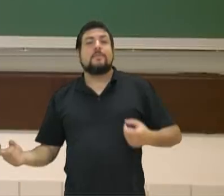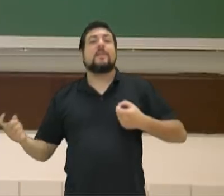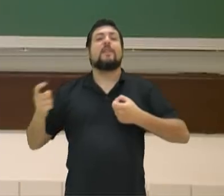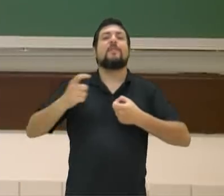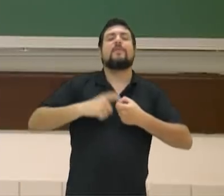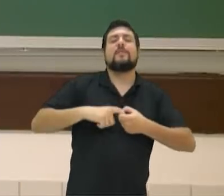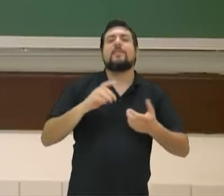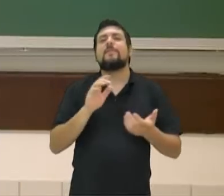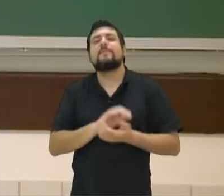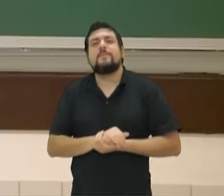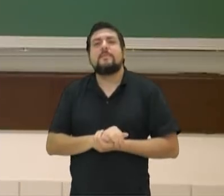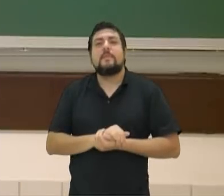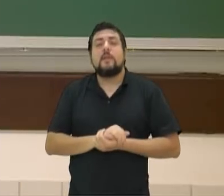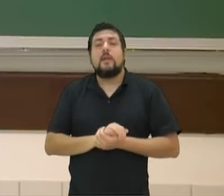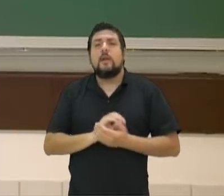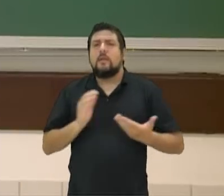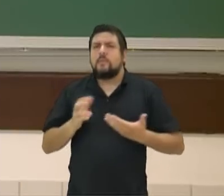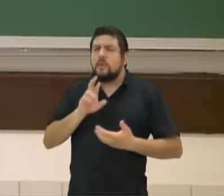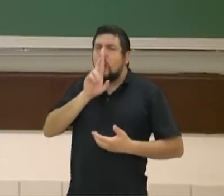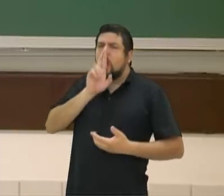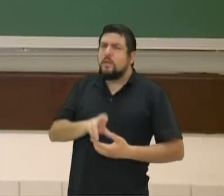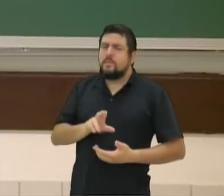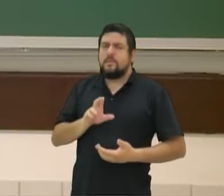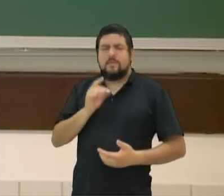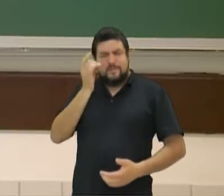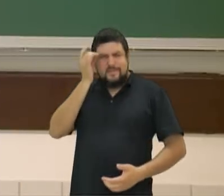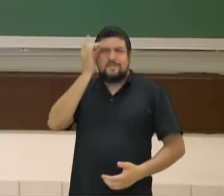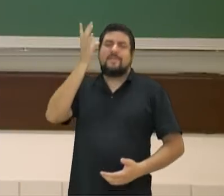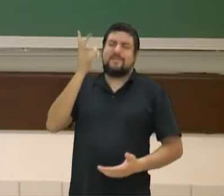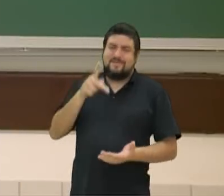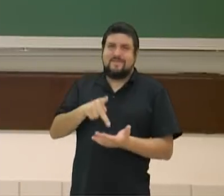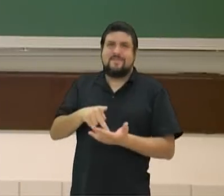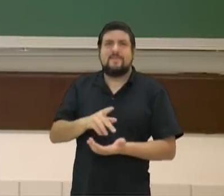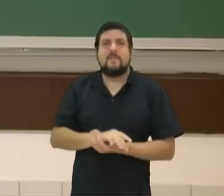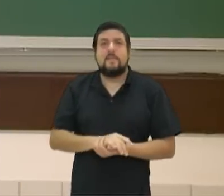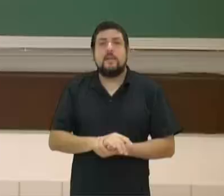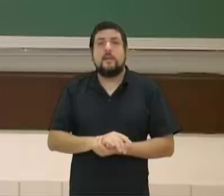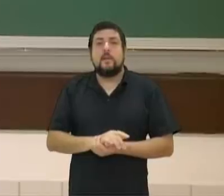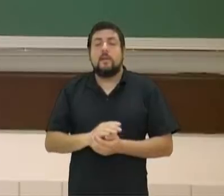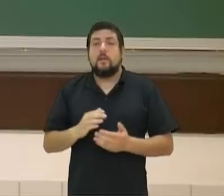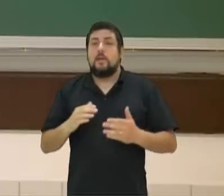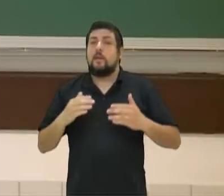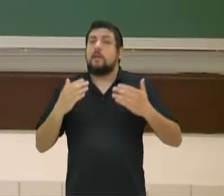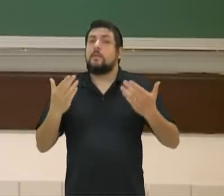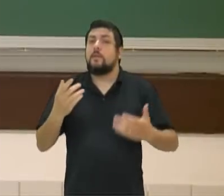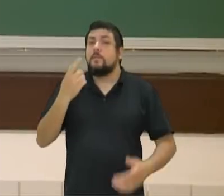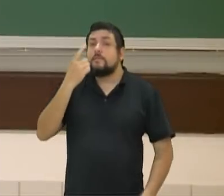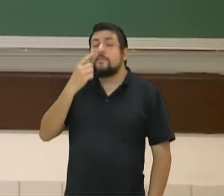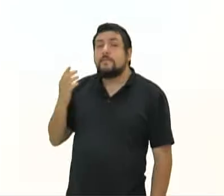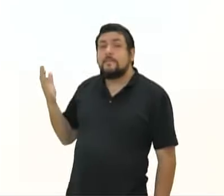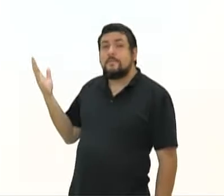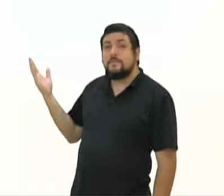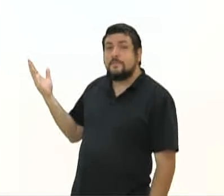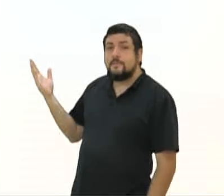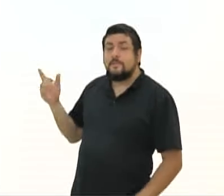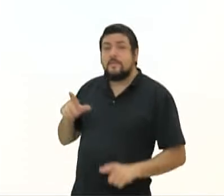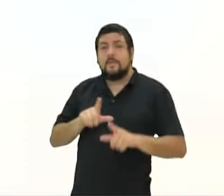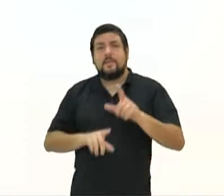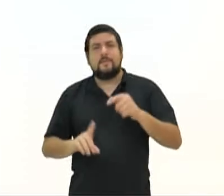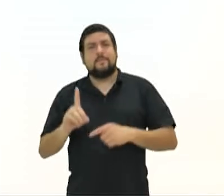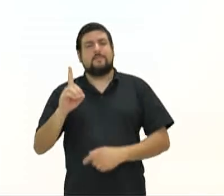Voltamos, galera! E a resposta desse exercício era a mais fácil dessa aula. Então a gente vai ver agora que era a letra